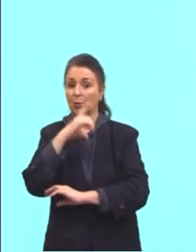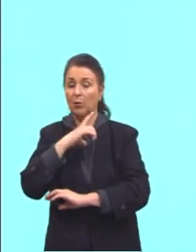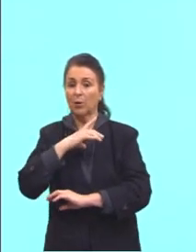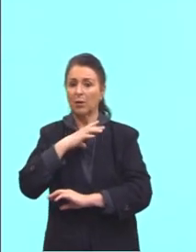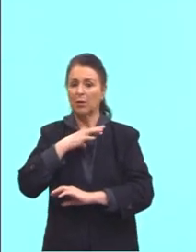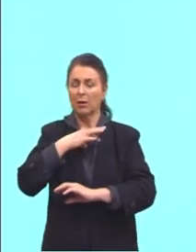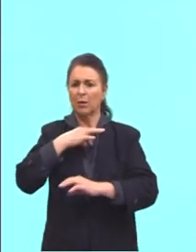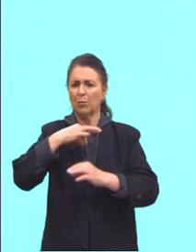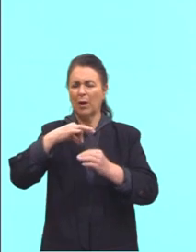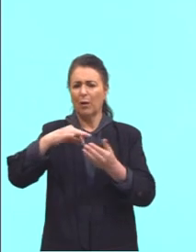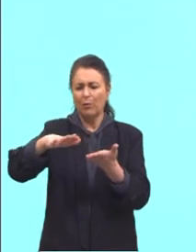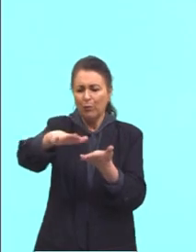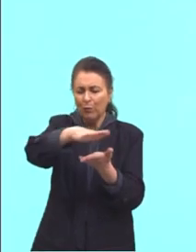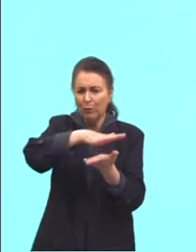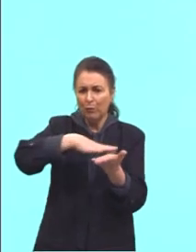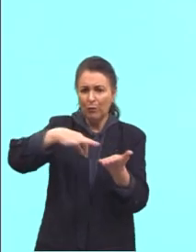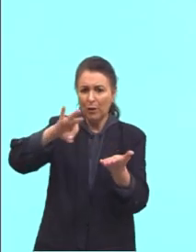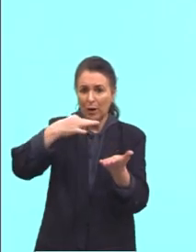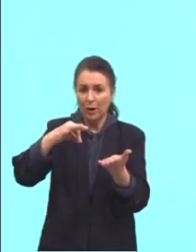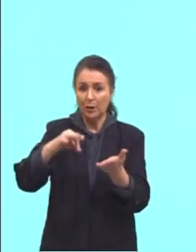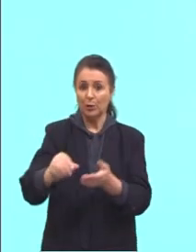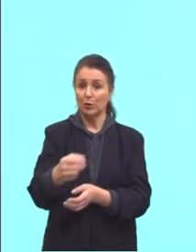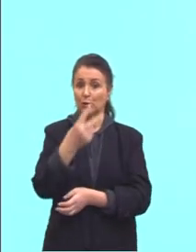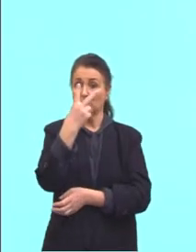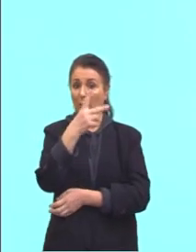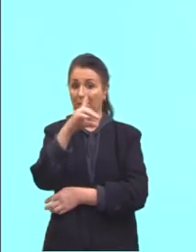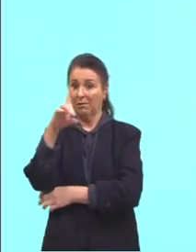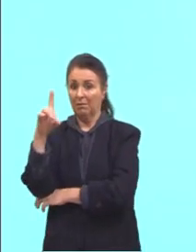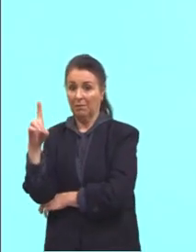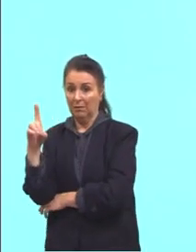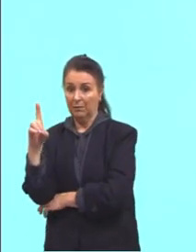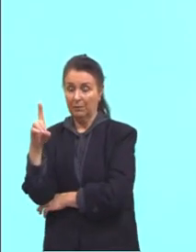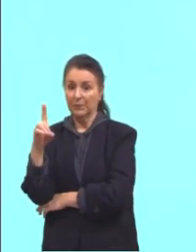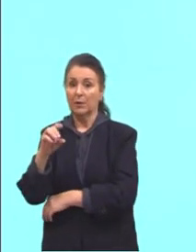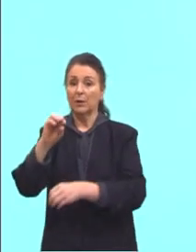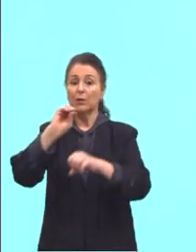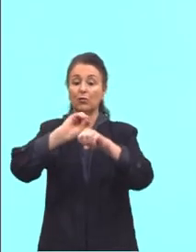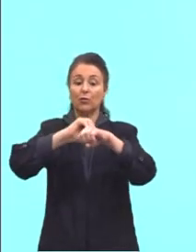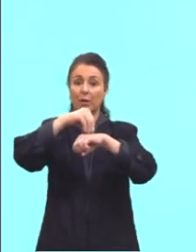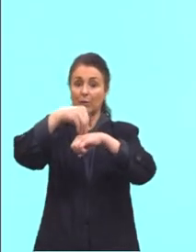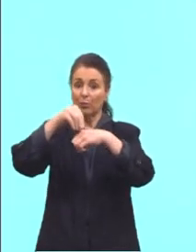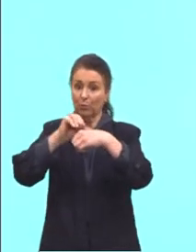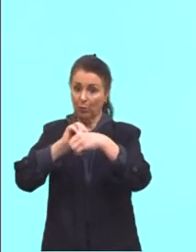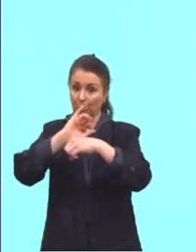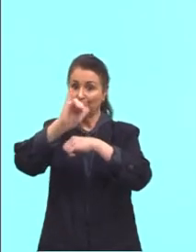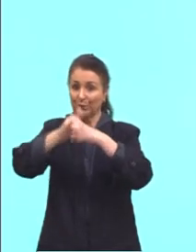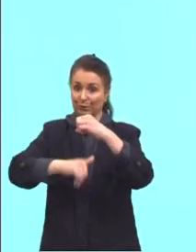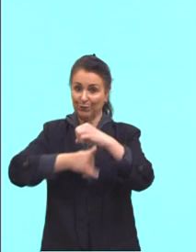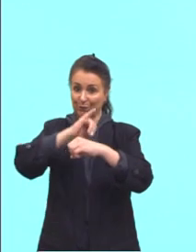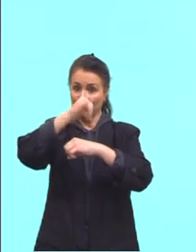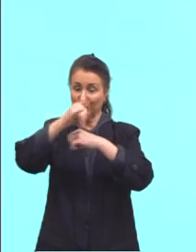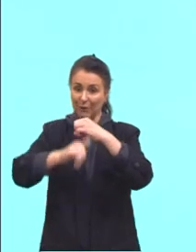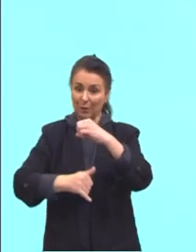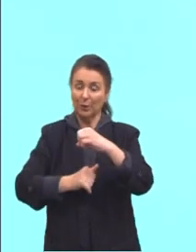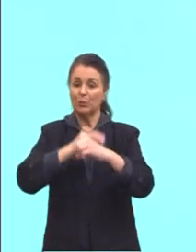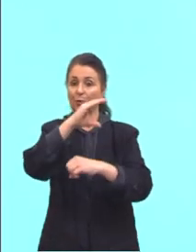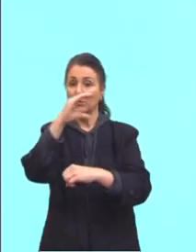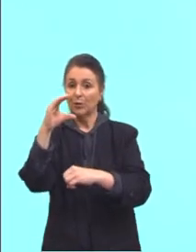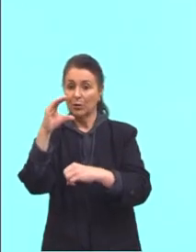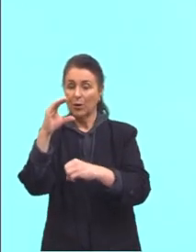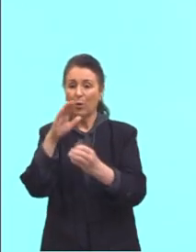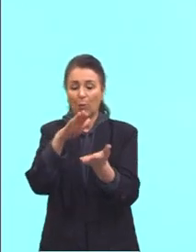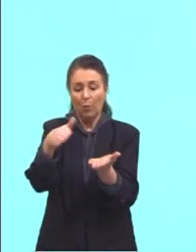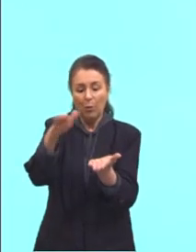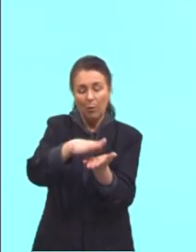folha planar um arranjo bidimensional de átomos de carbono compactados e com